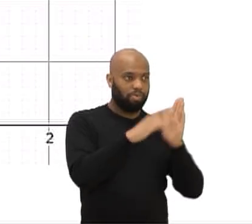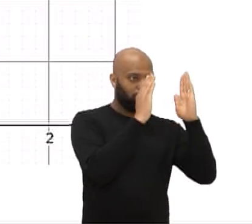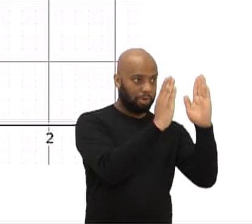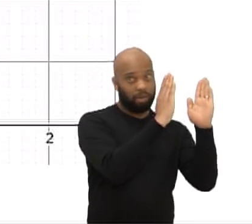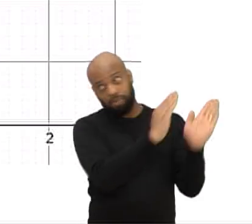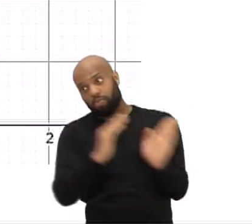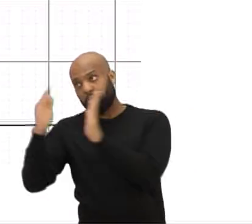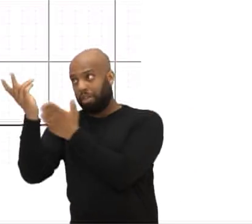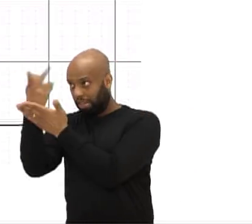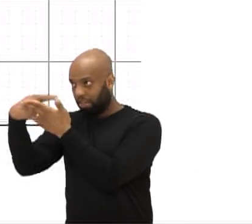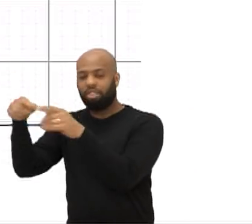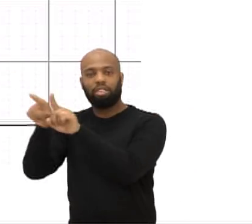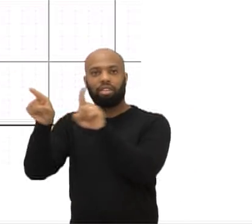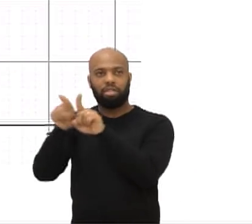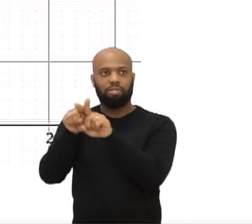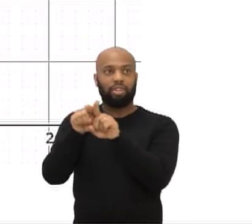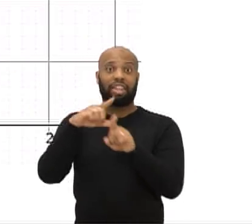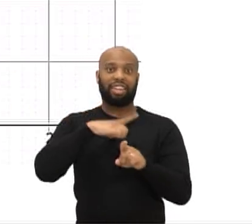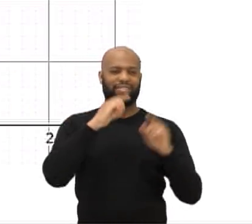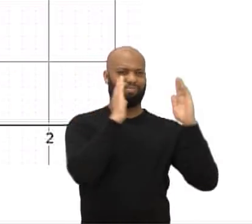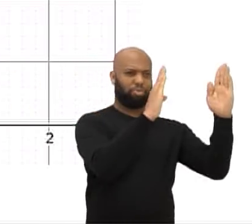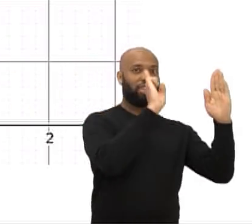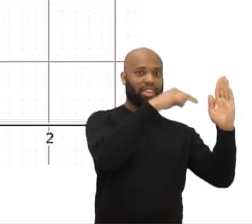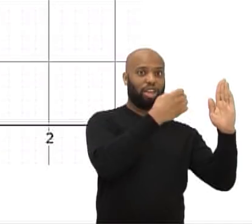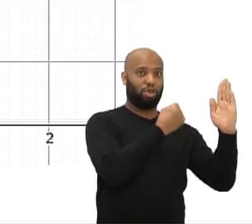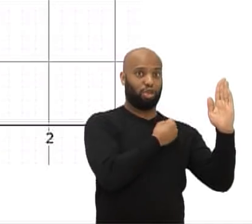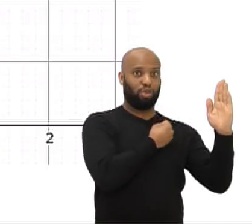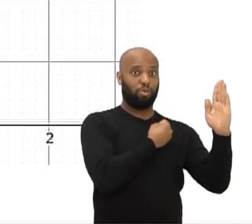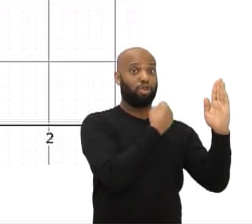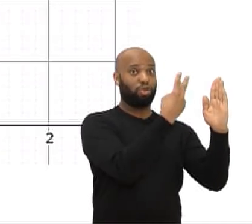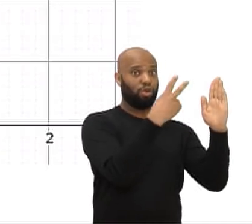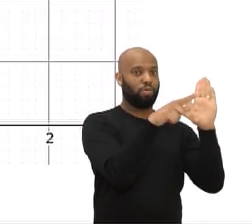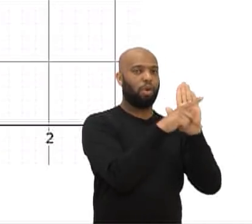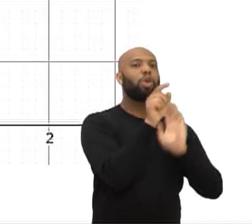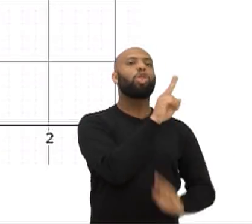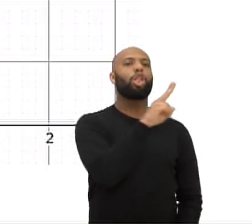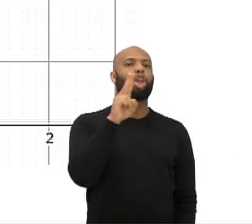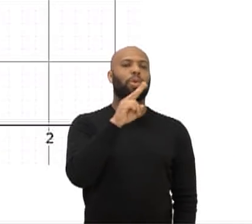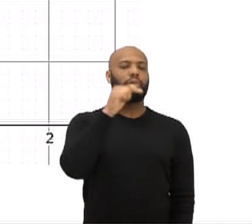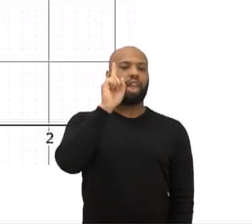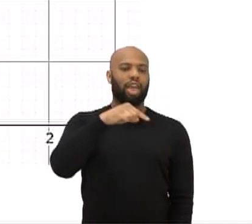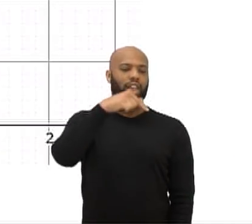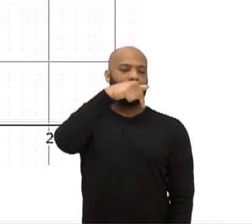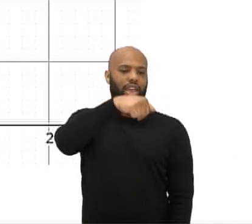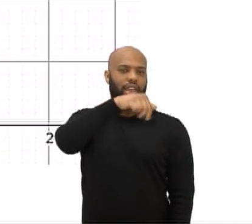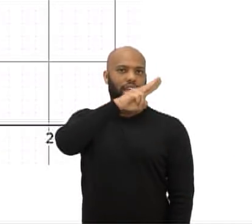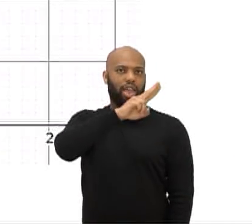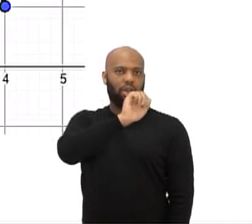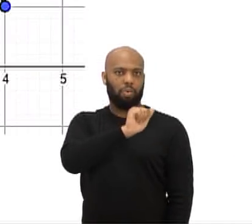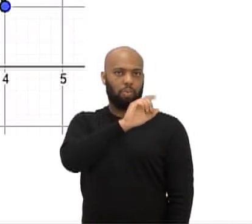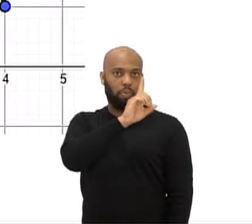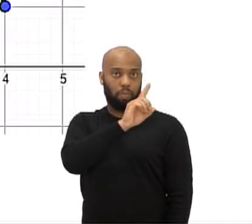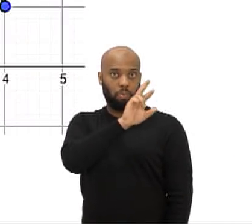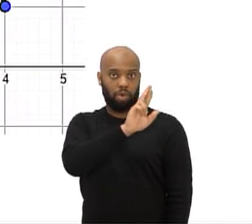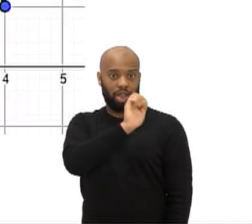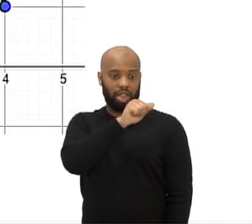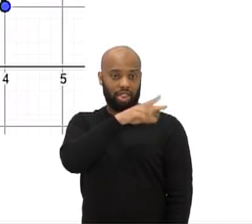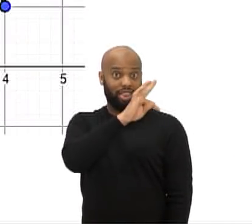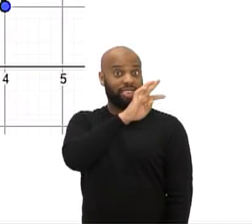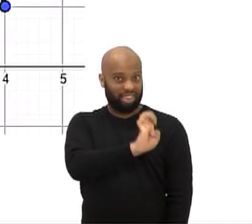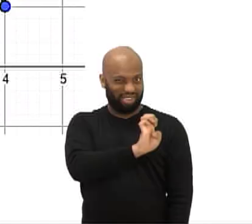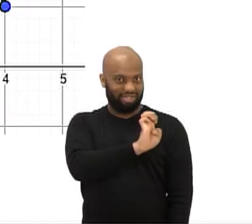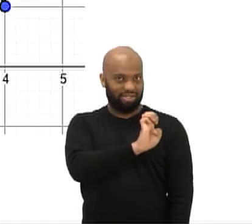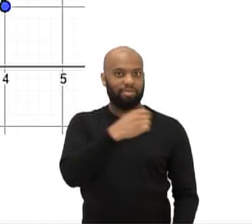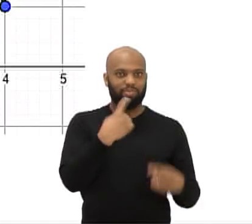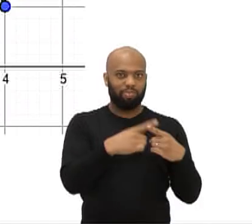2 para o quadrante 1, informando as coordenadas da reflexão.